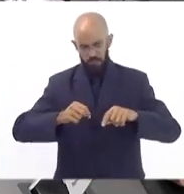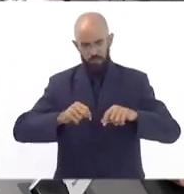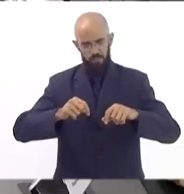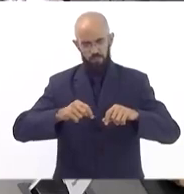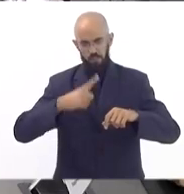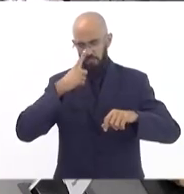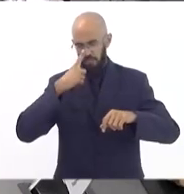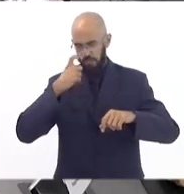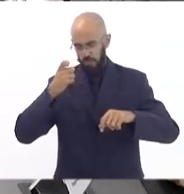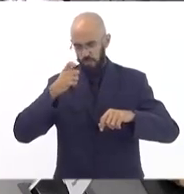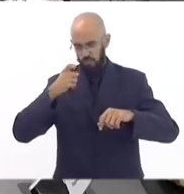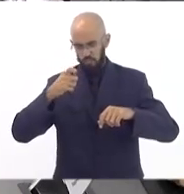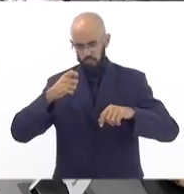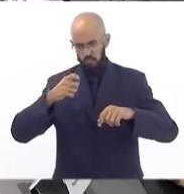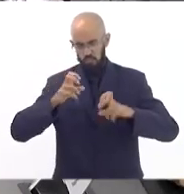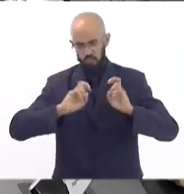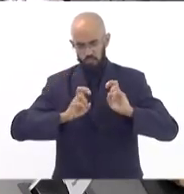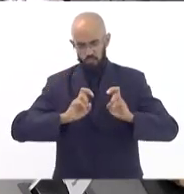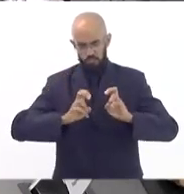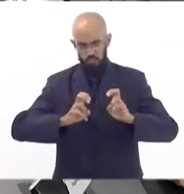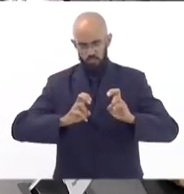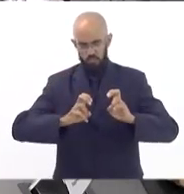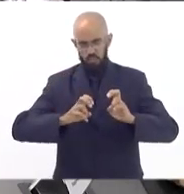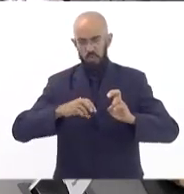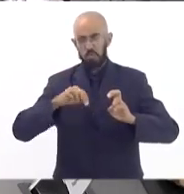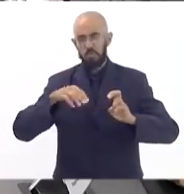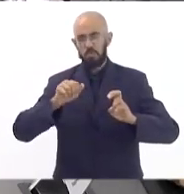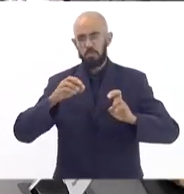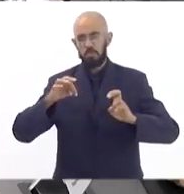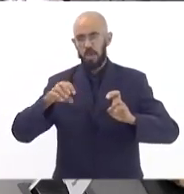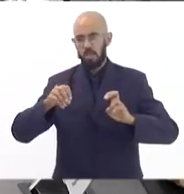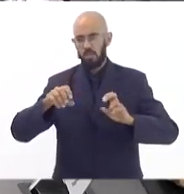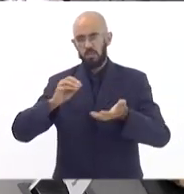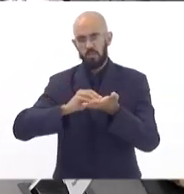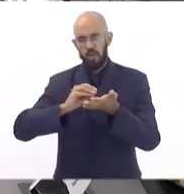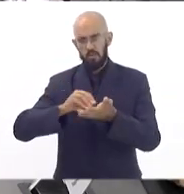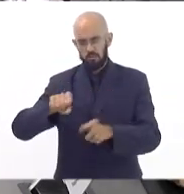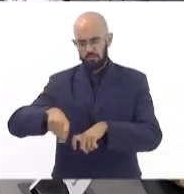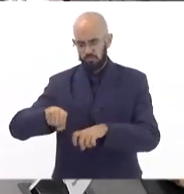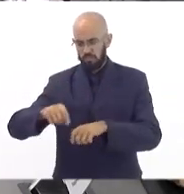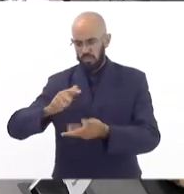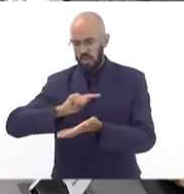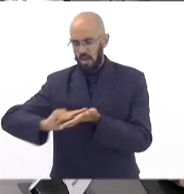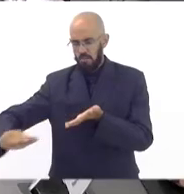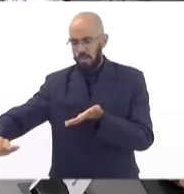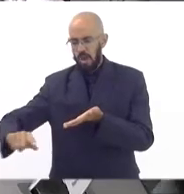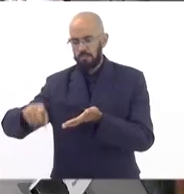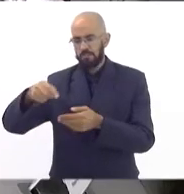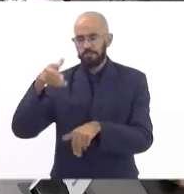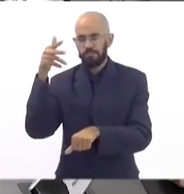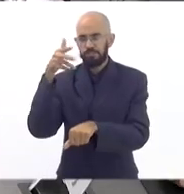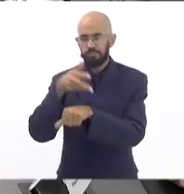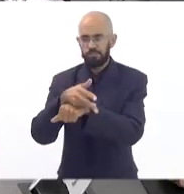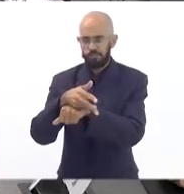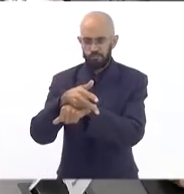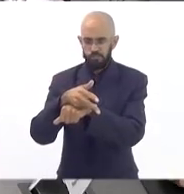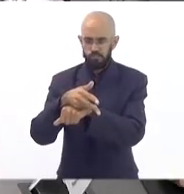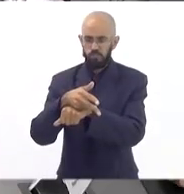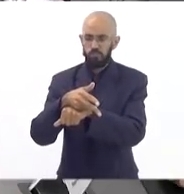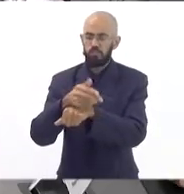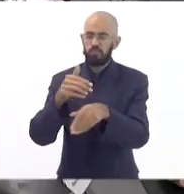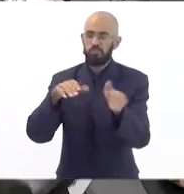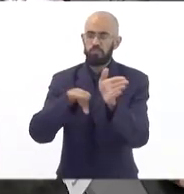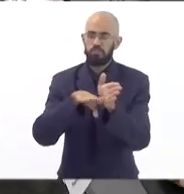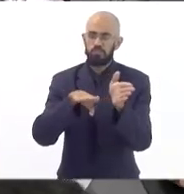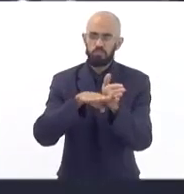lixo nas estações Matos em Carpina as câmeras de nas